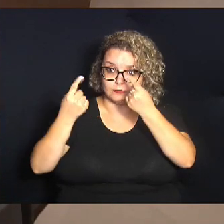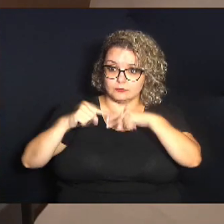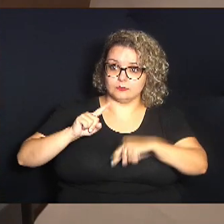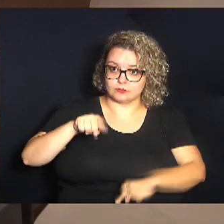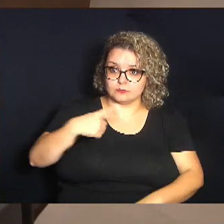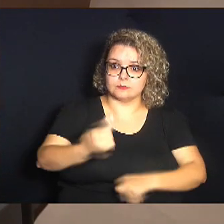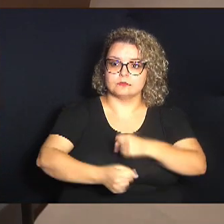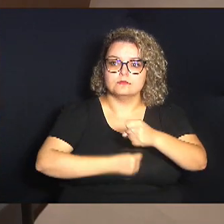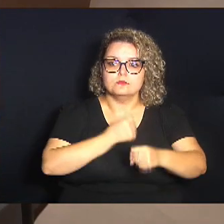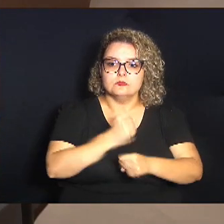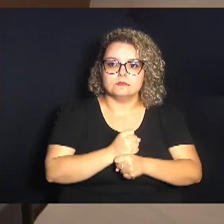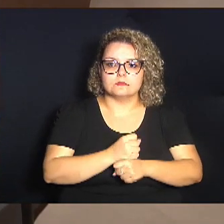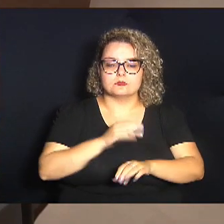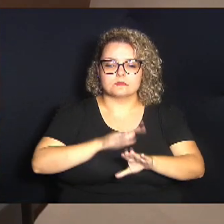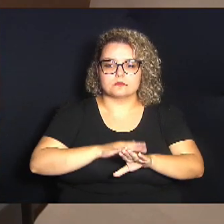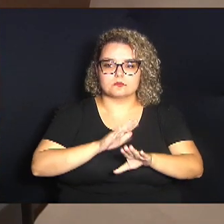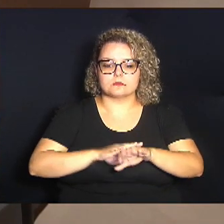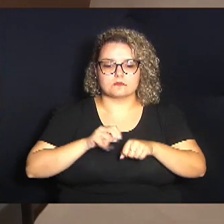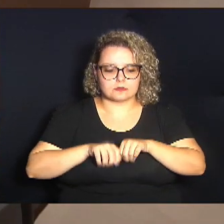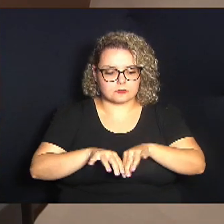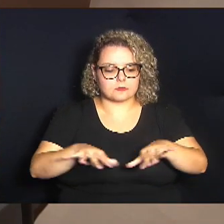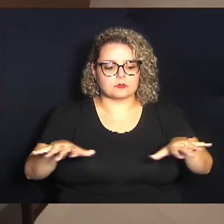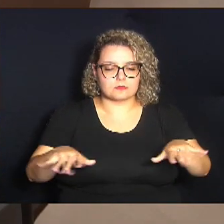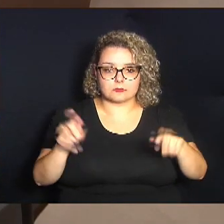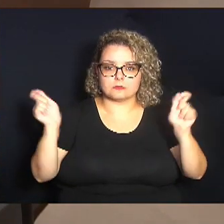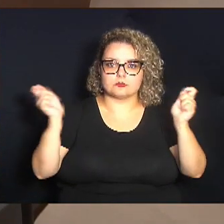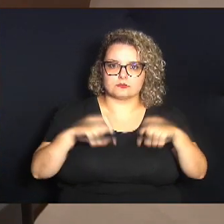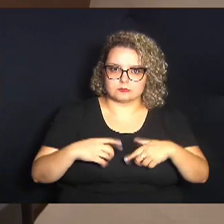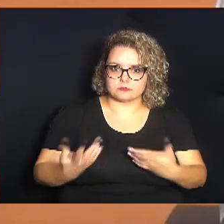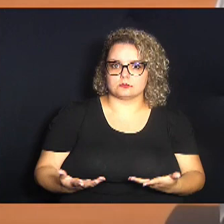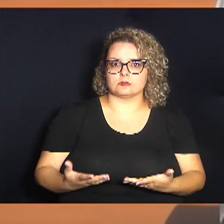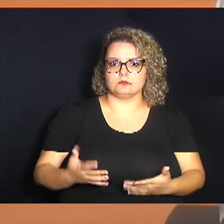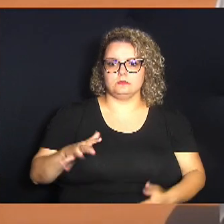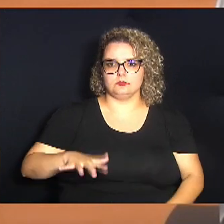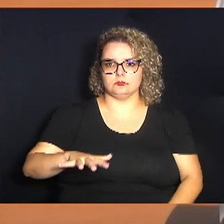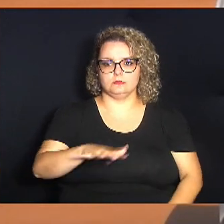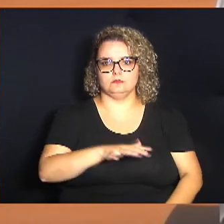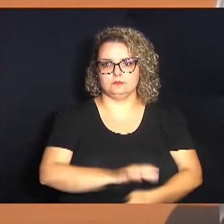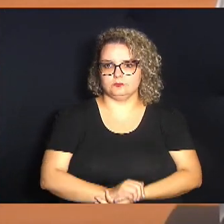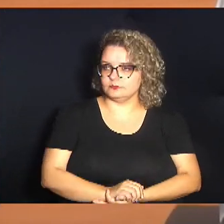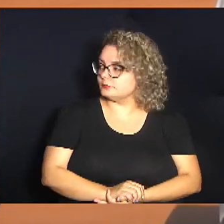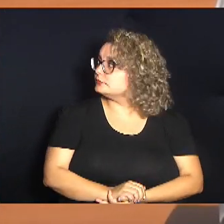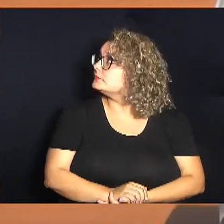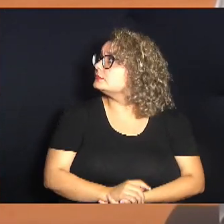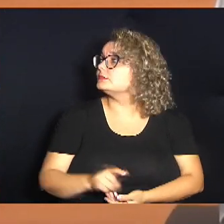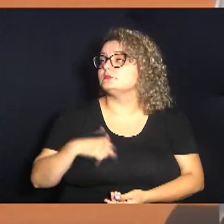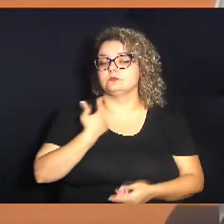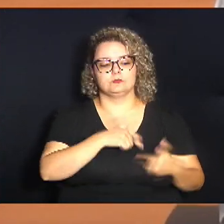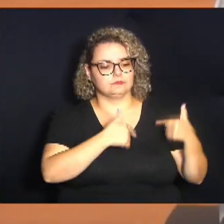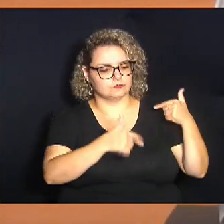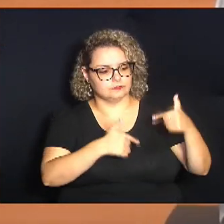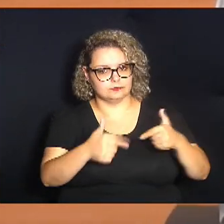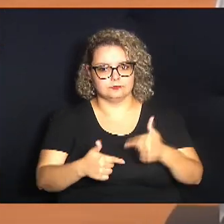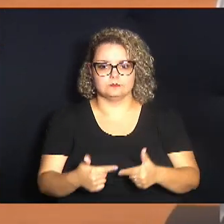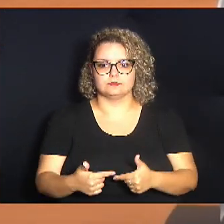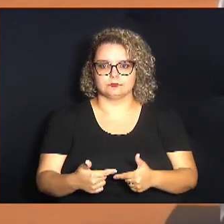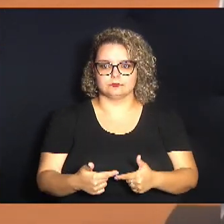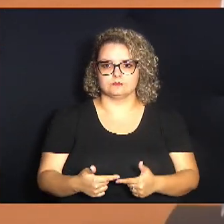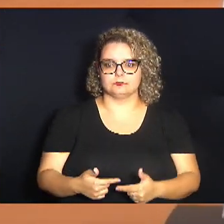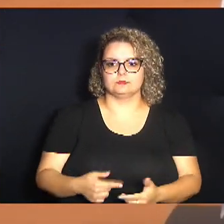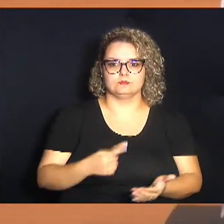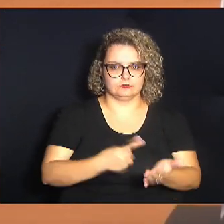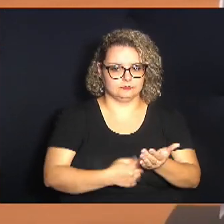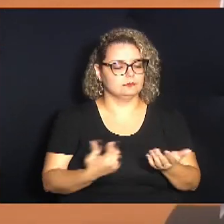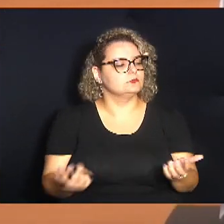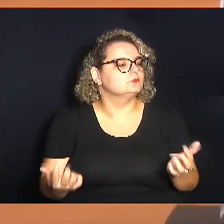e também nas ações de expansão e capacitação para o setor. Nós trabalharmos aí na previsão de uma agenda